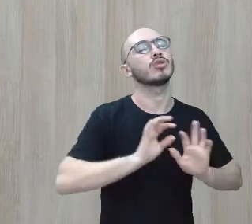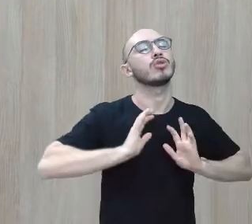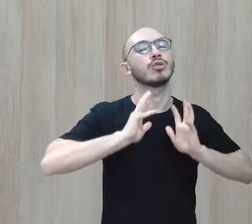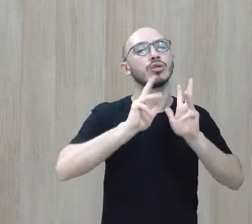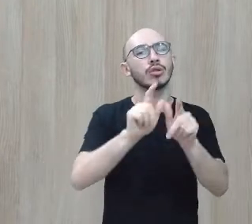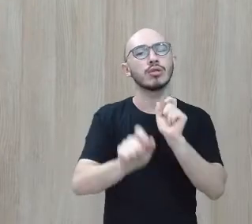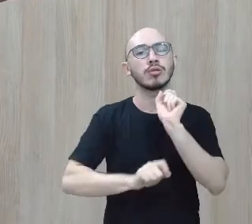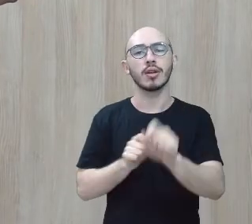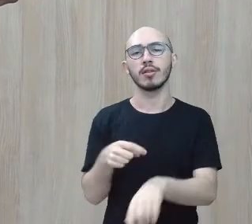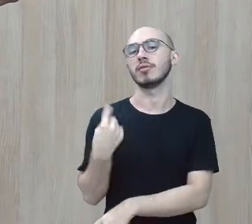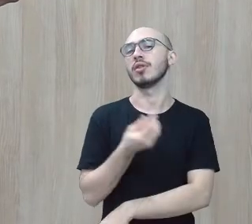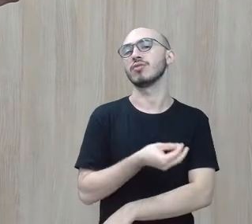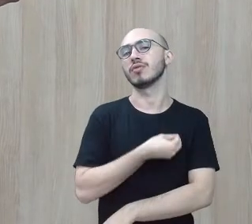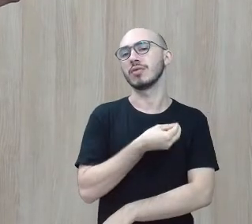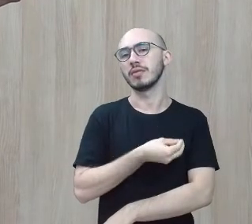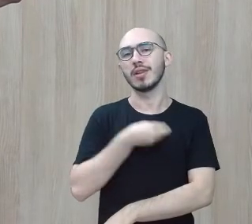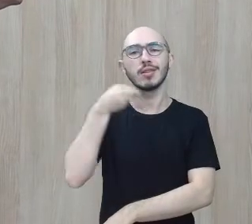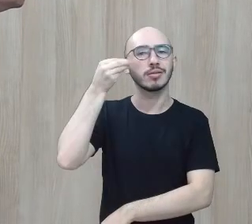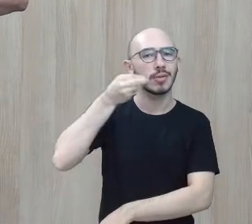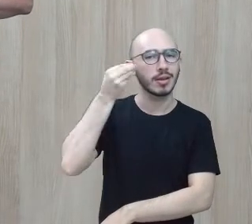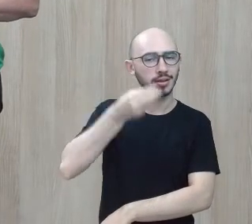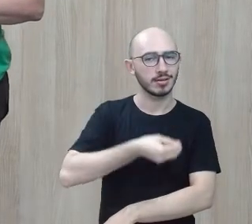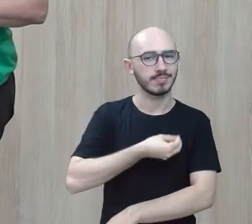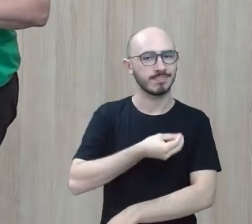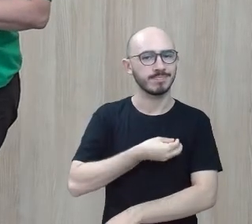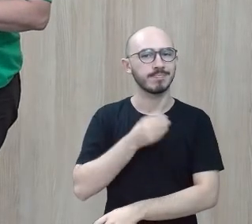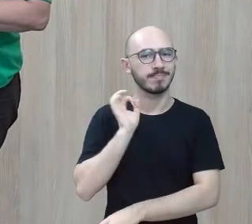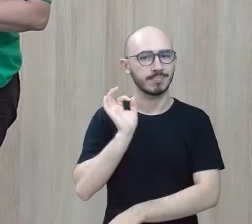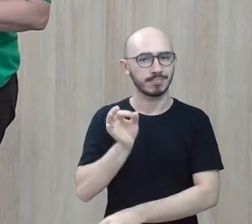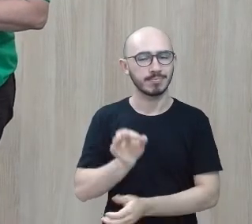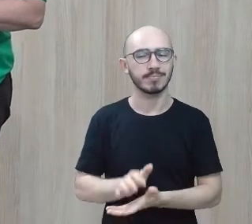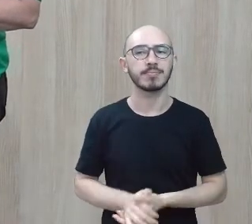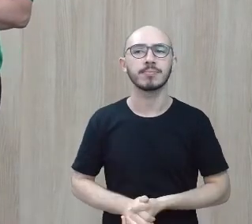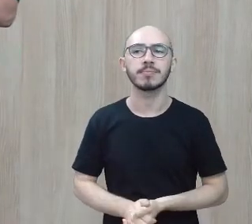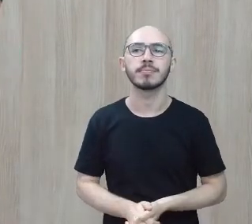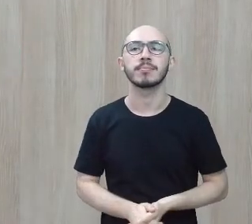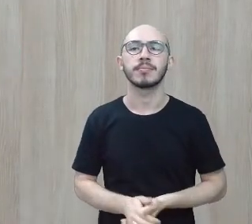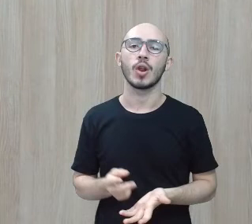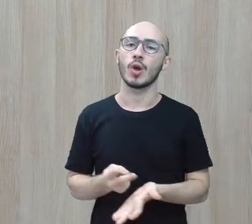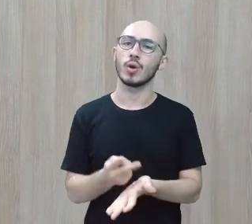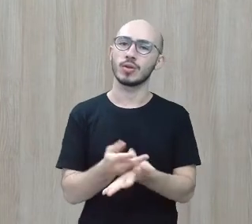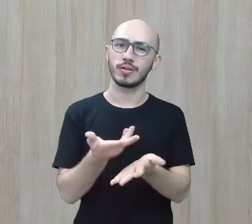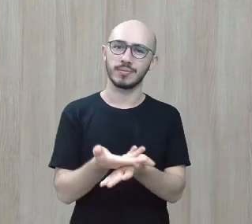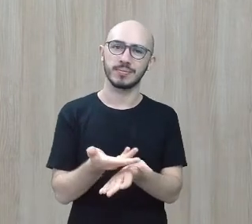para vivenciar nossa vida, tá bom? Vamos seguindo.